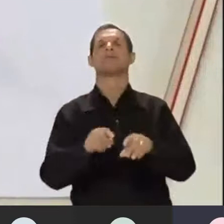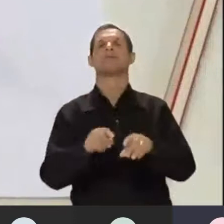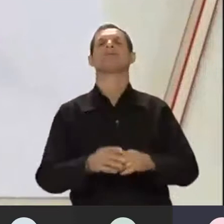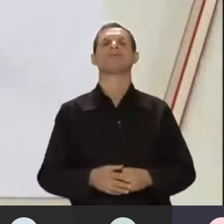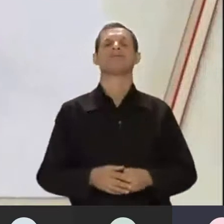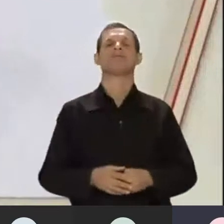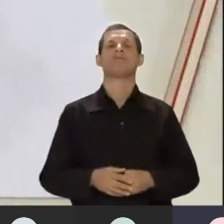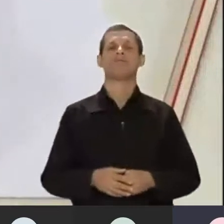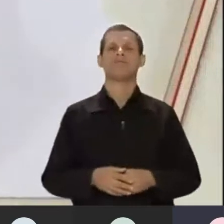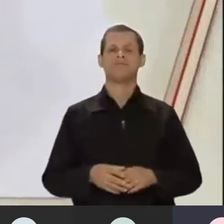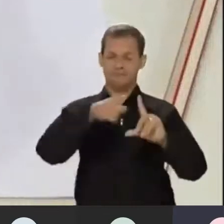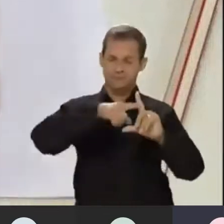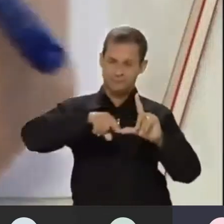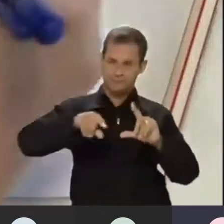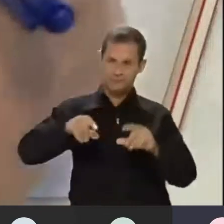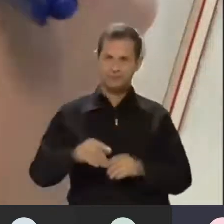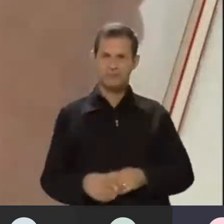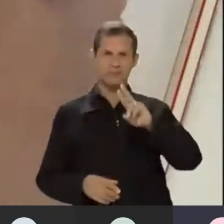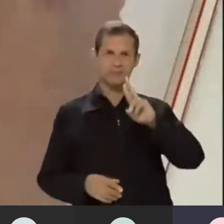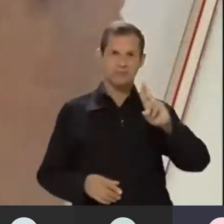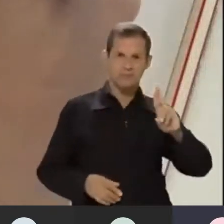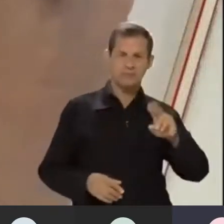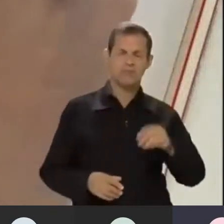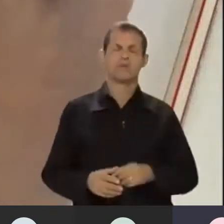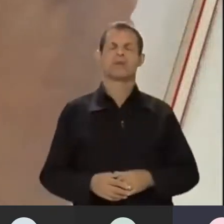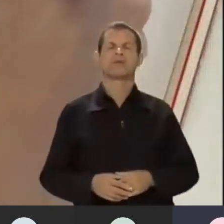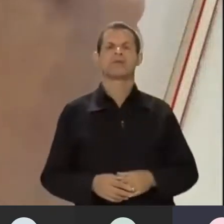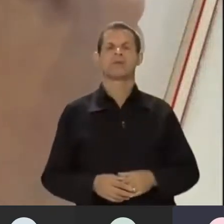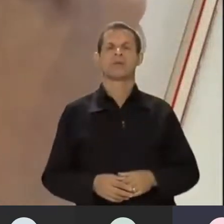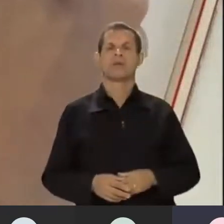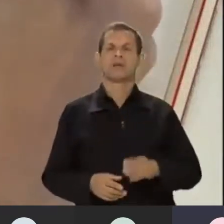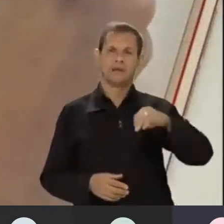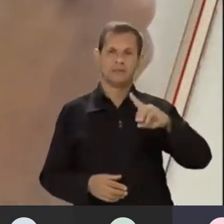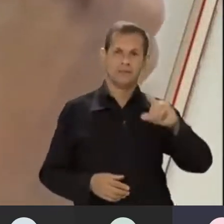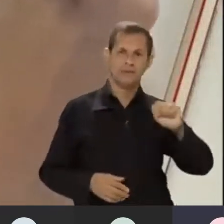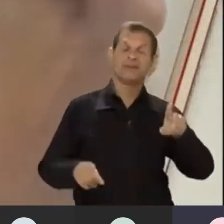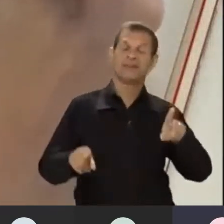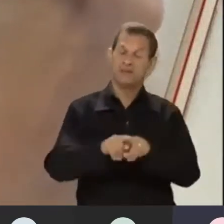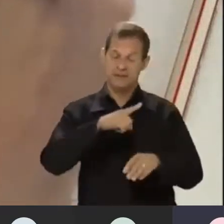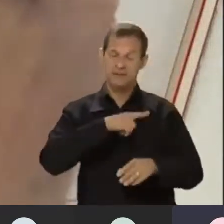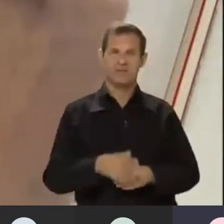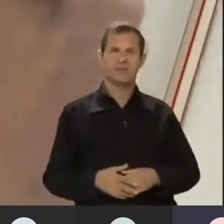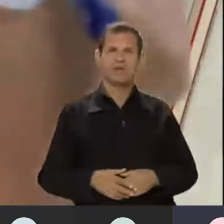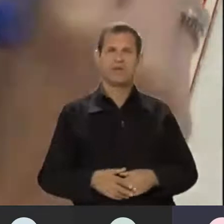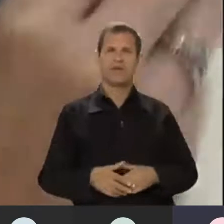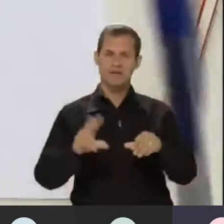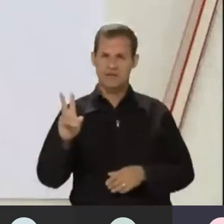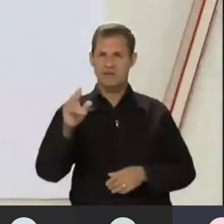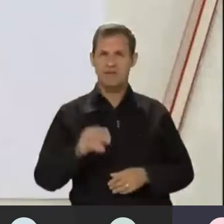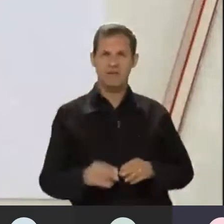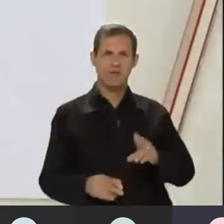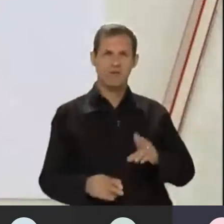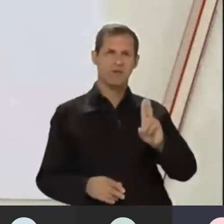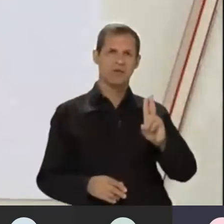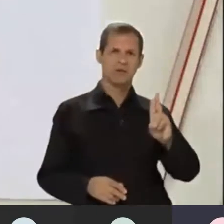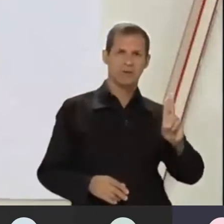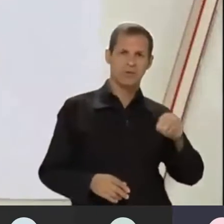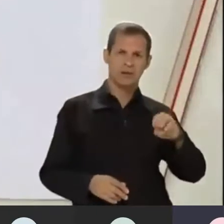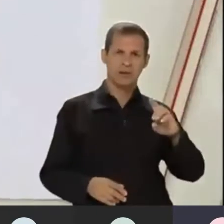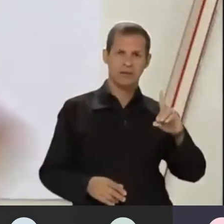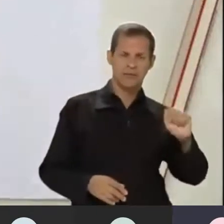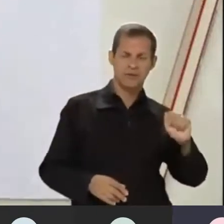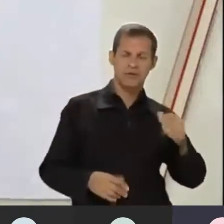pegar também a curva da umidade relativa média, tá? Então, a gente também vai ter esse valor da umidade